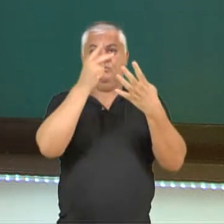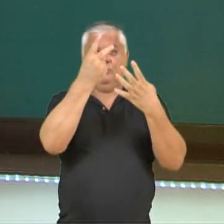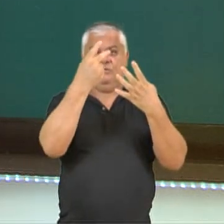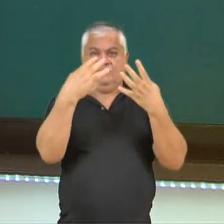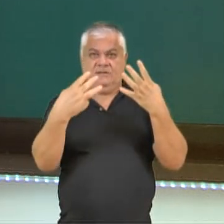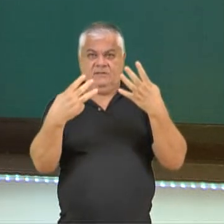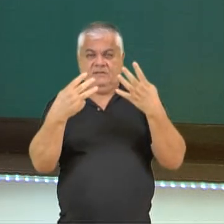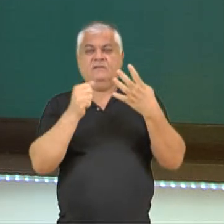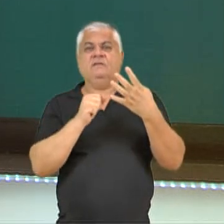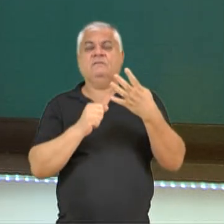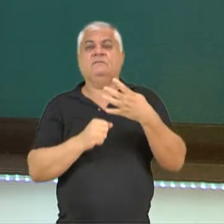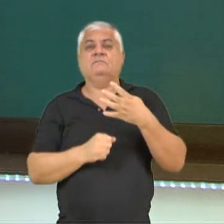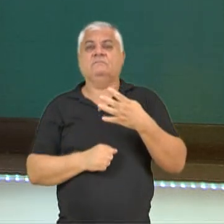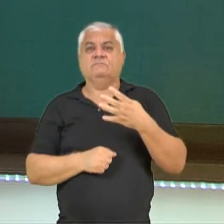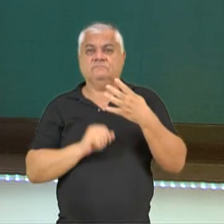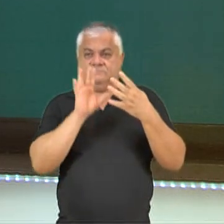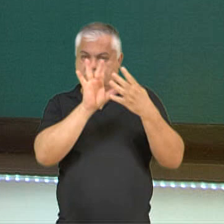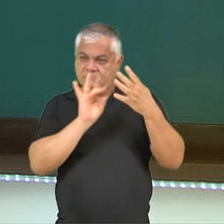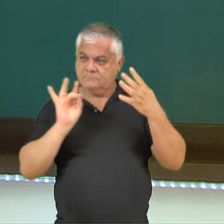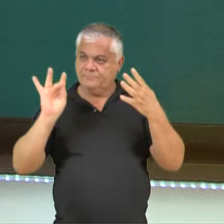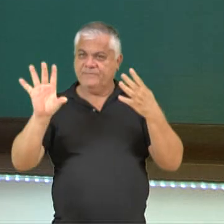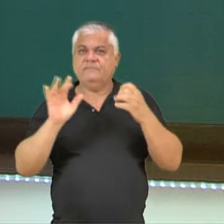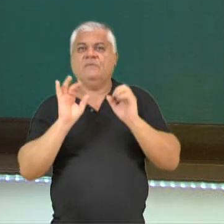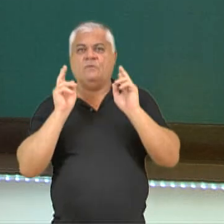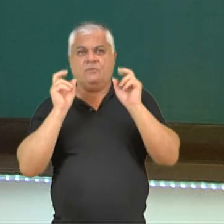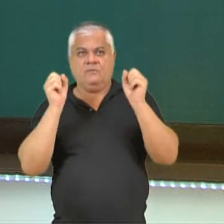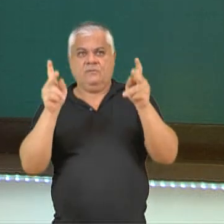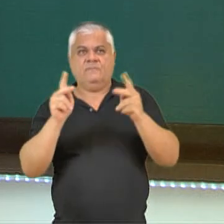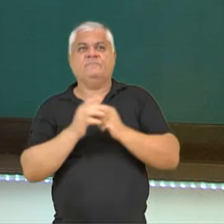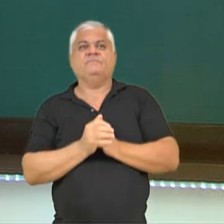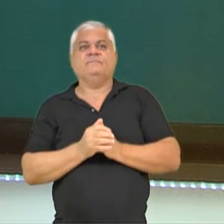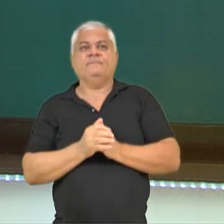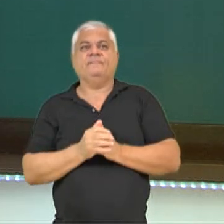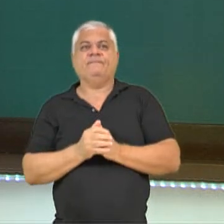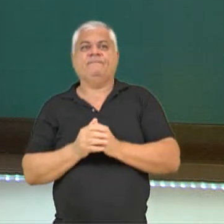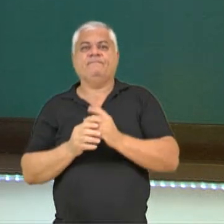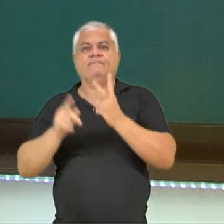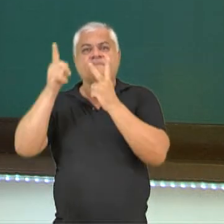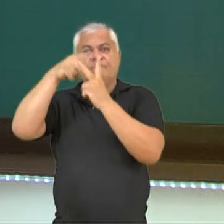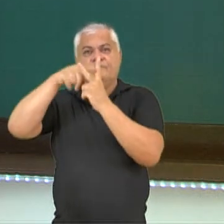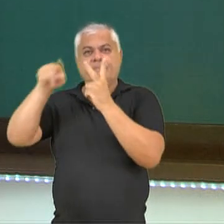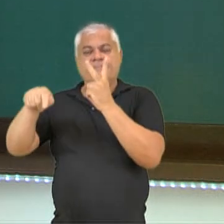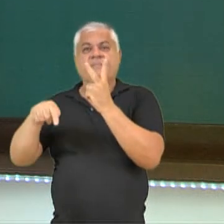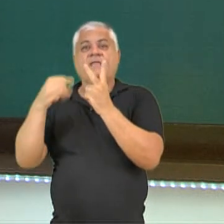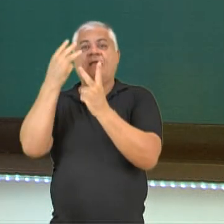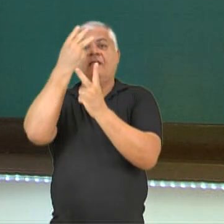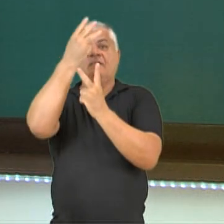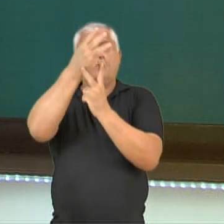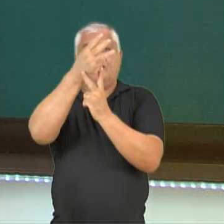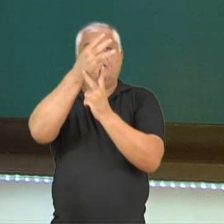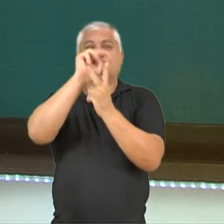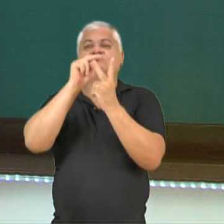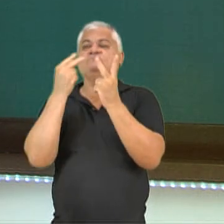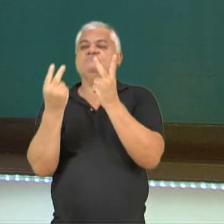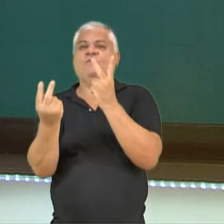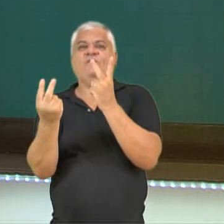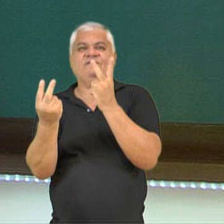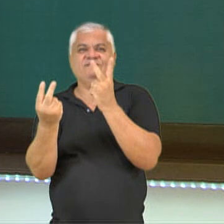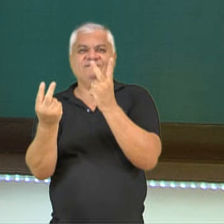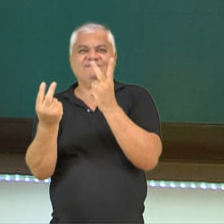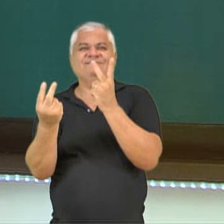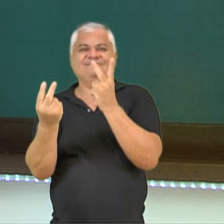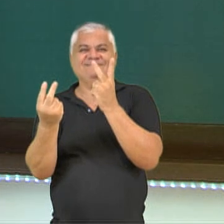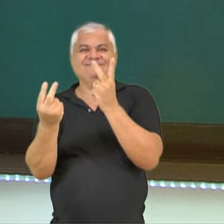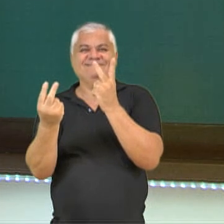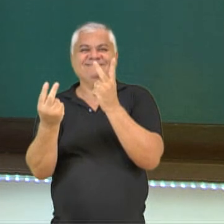mesma, ok? Ctrl C, Ctrl V, fechou. Numerador corre lá para dentro da raiz, vira o